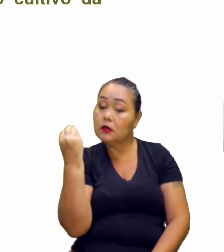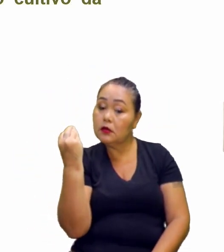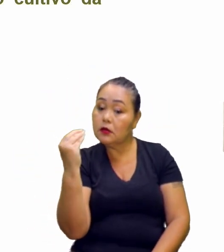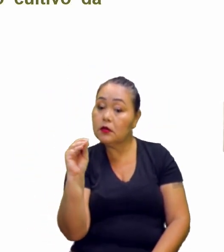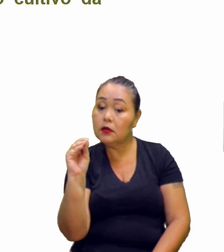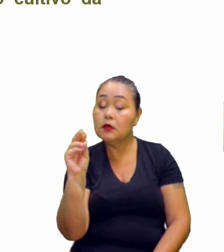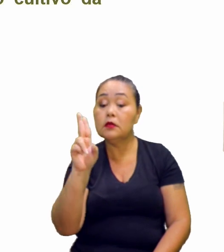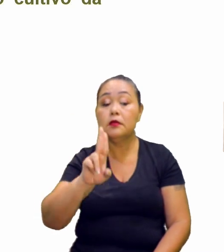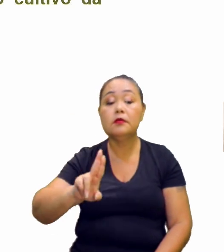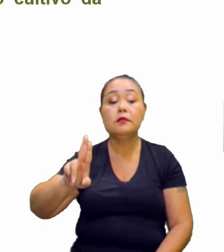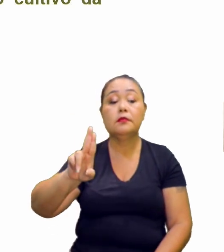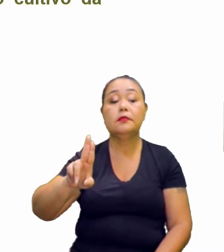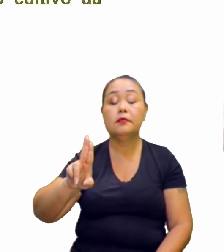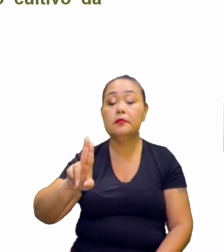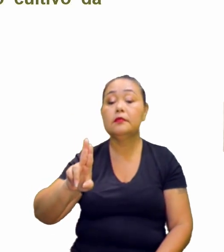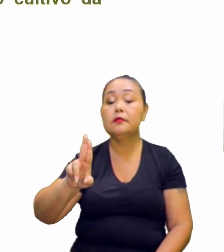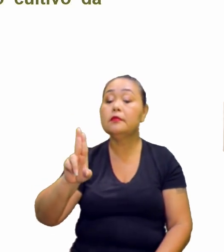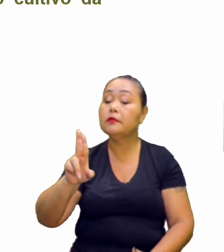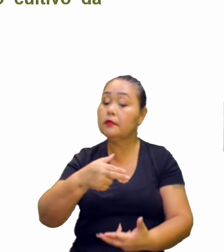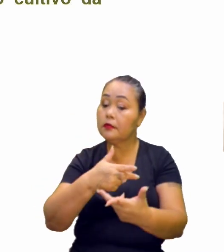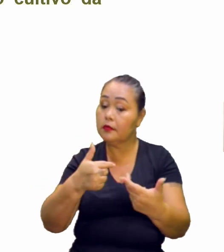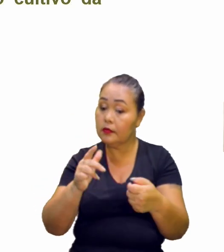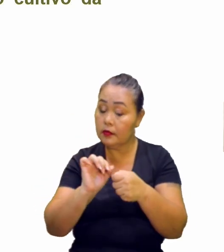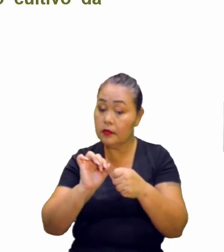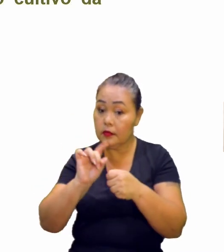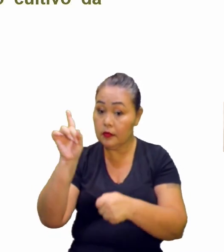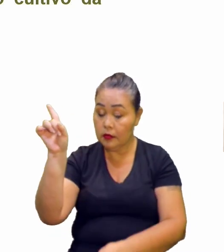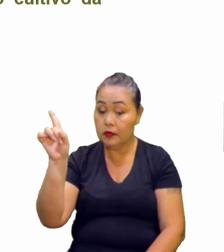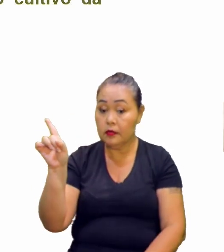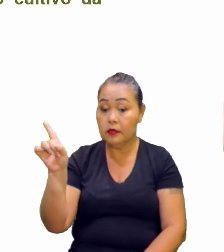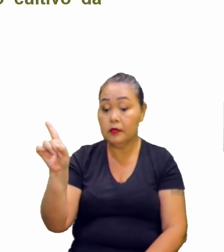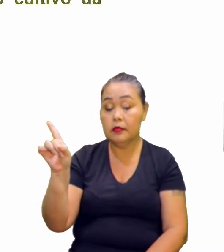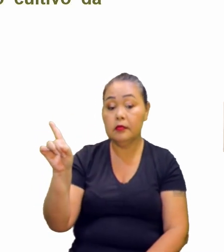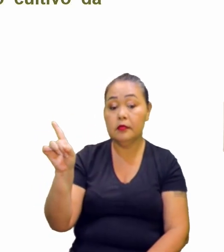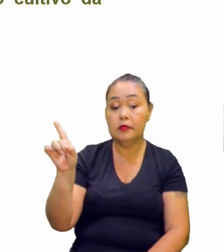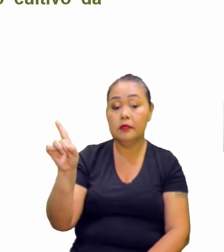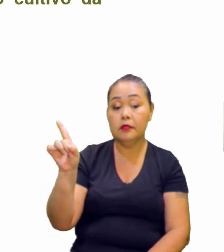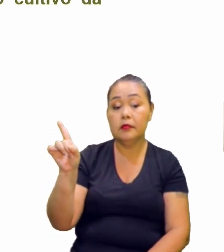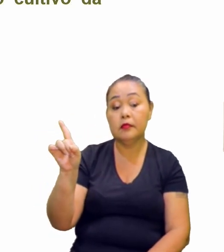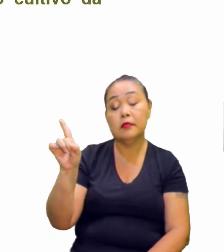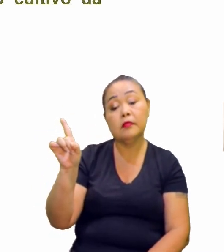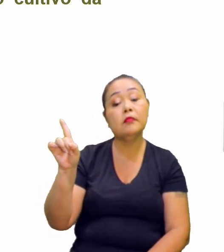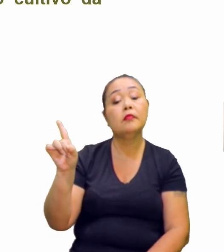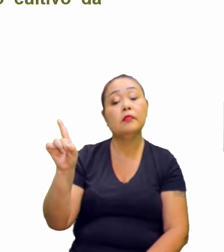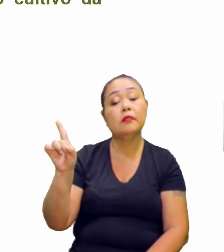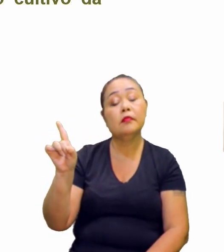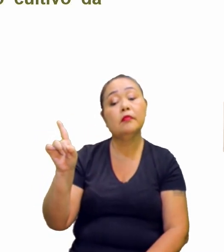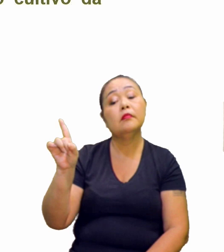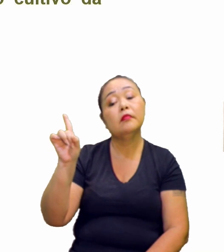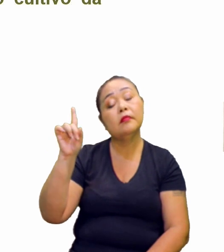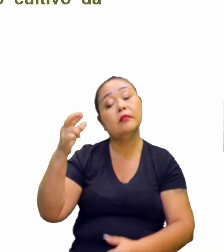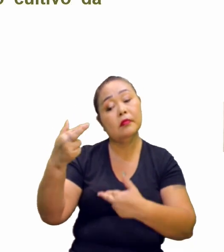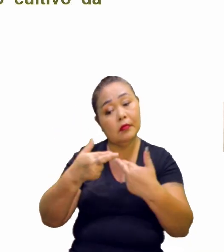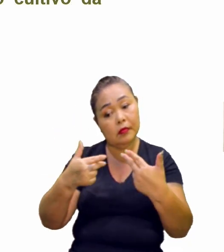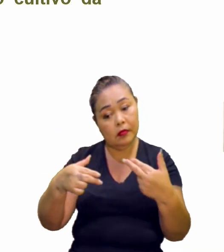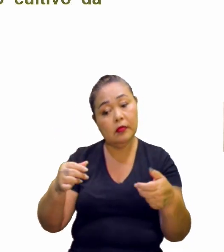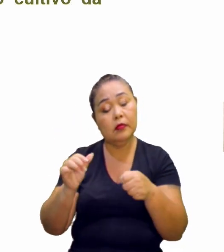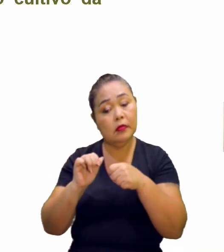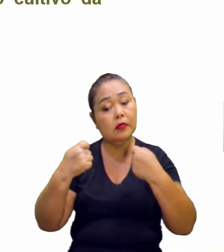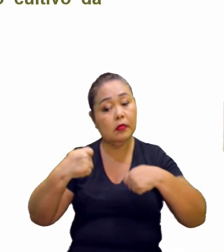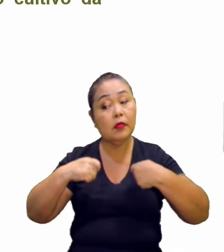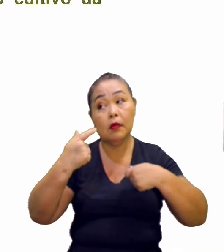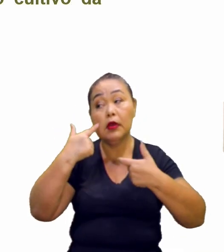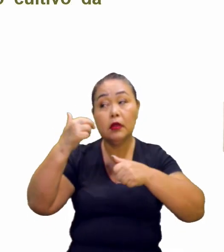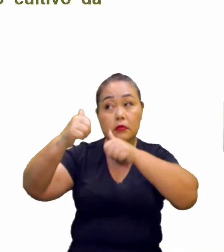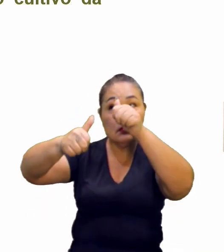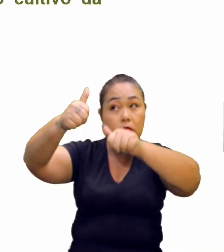está utilizando esses recursos da forma como que ele vai utilizar, demandar esses recursos, aí sim a gente precisa